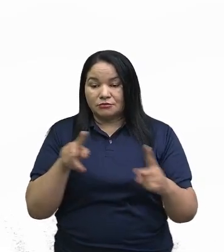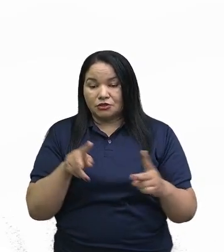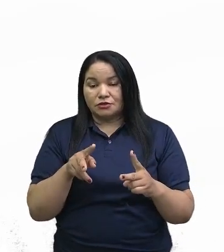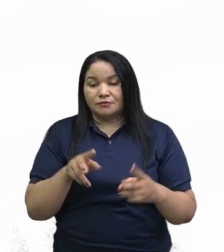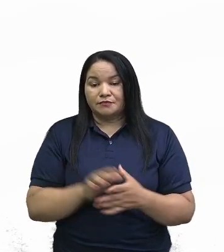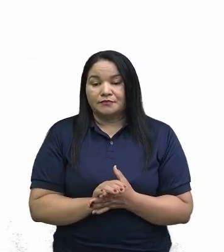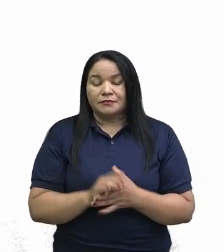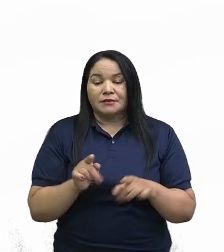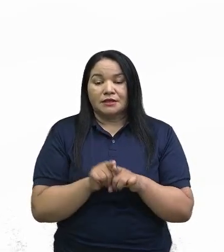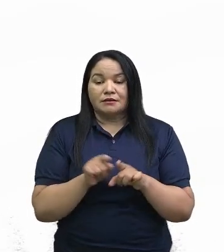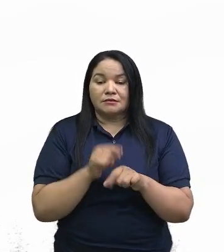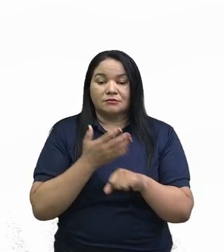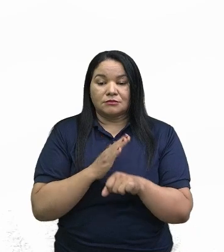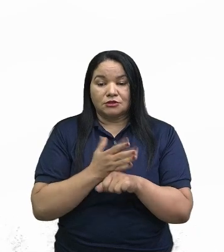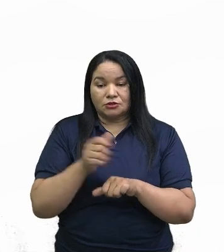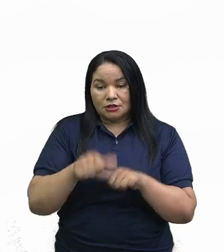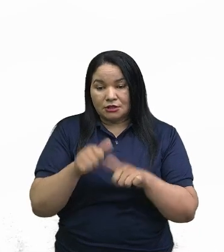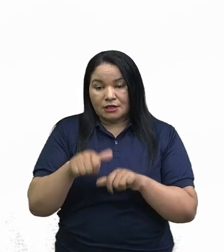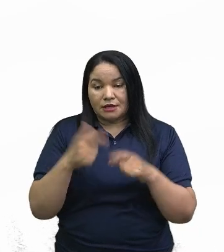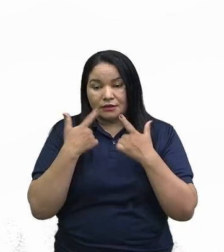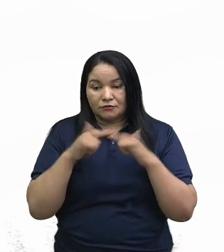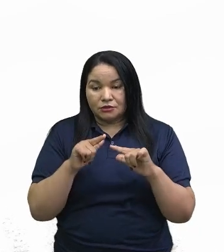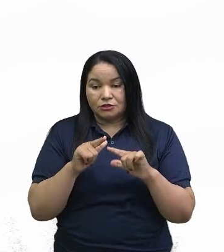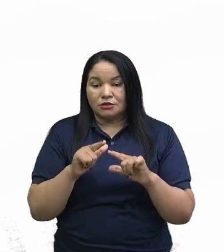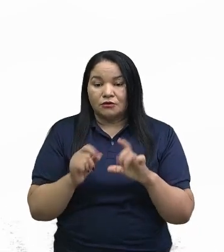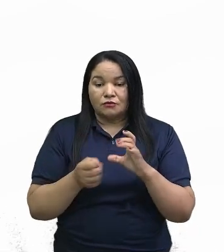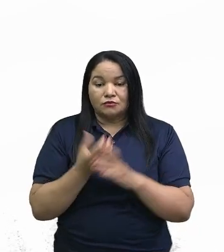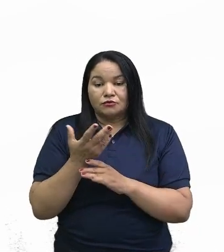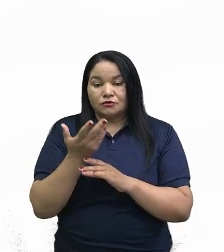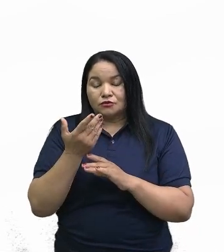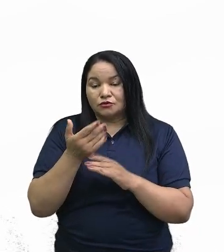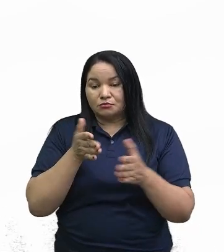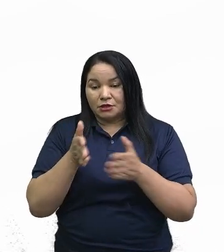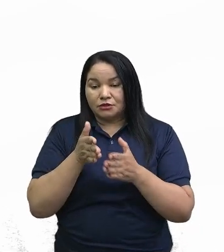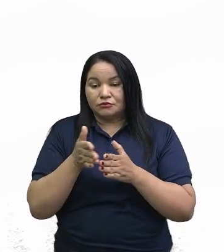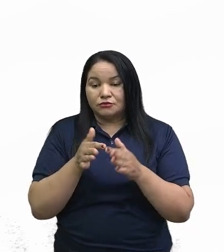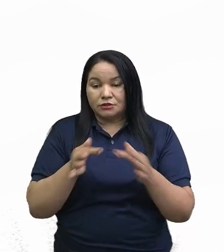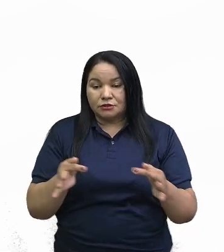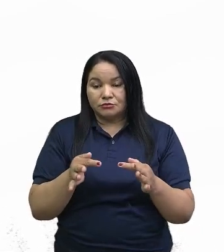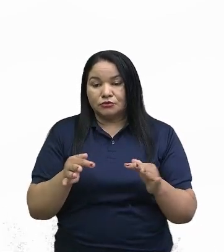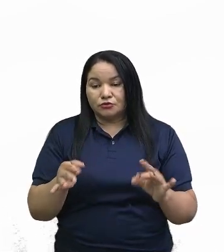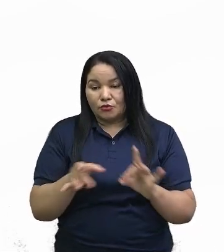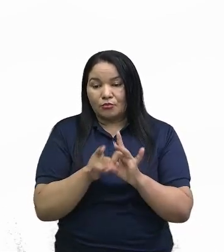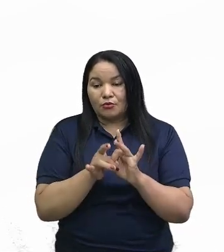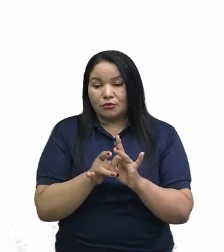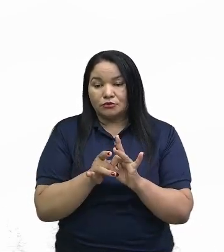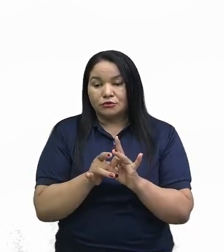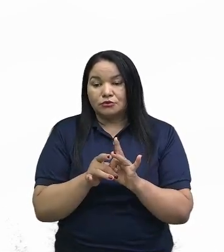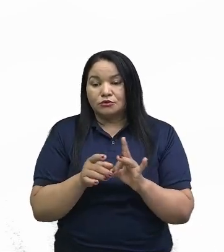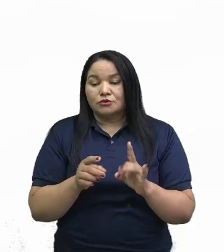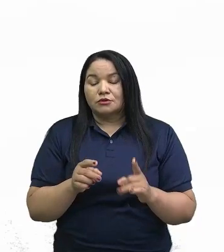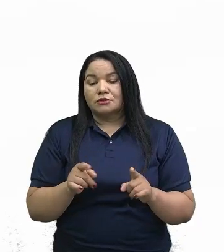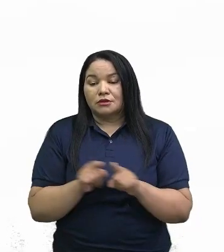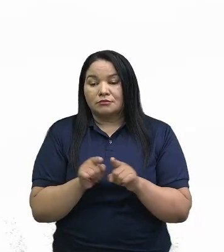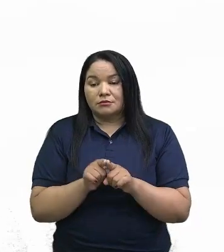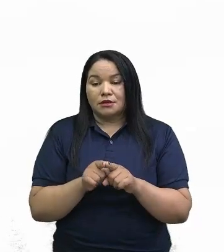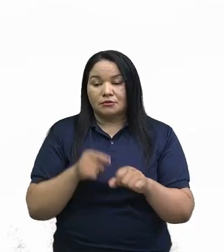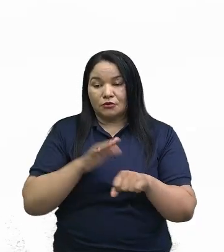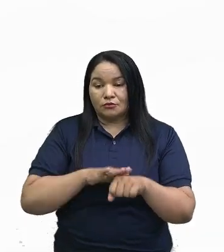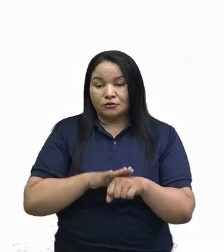como prática de análise linguística na construção dos períodos simples e compostos, por coordenação